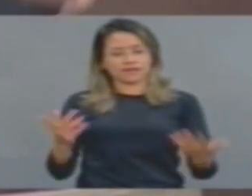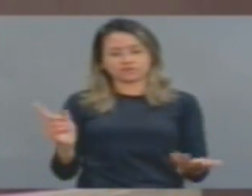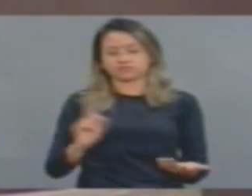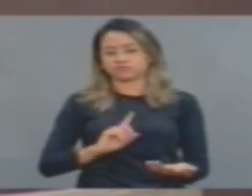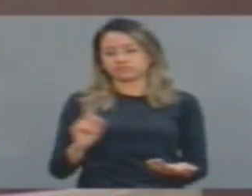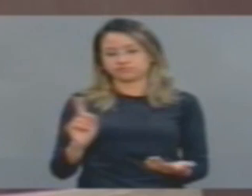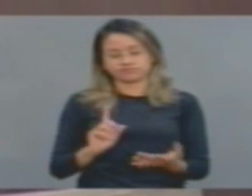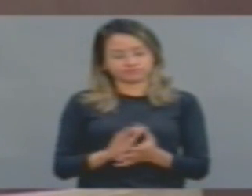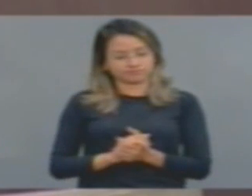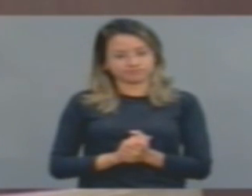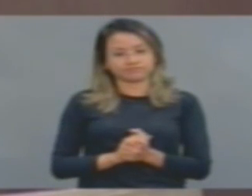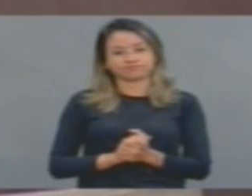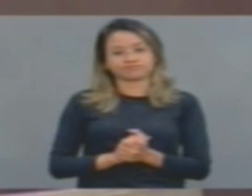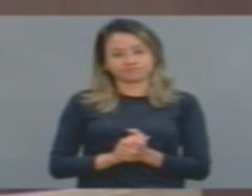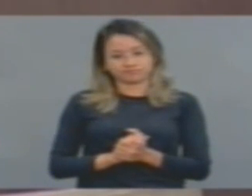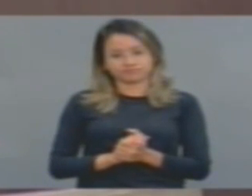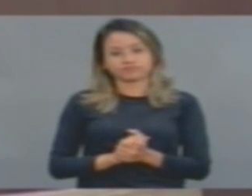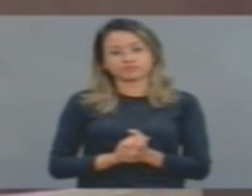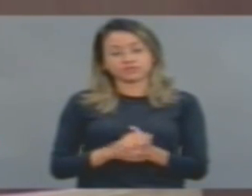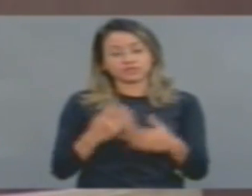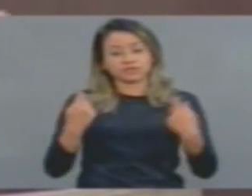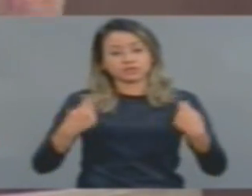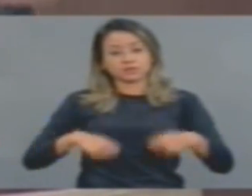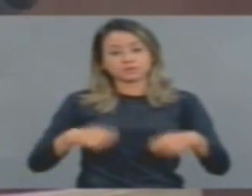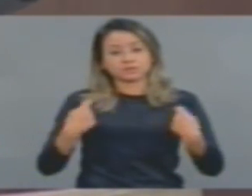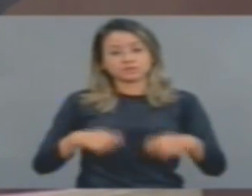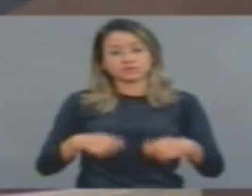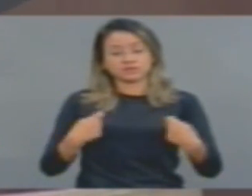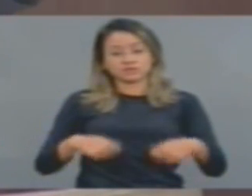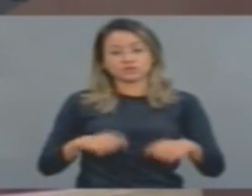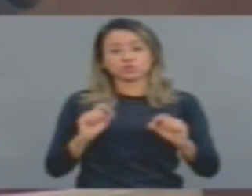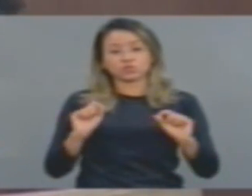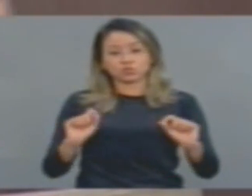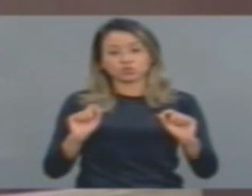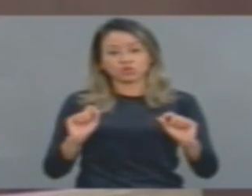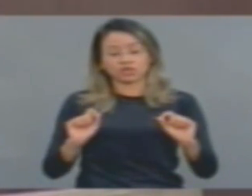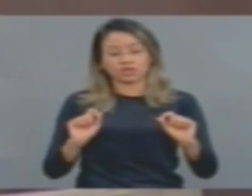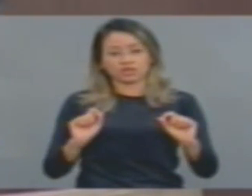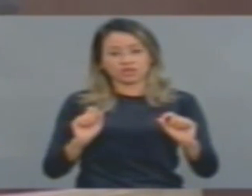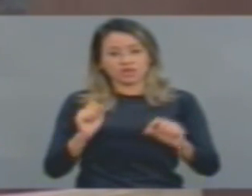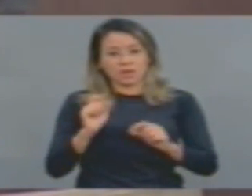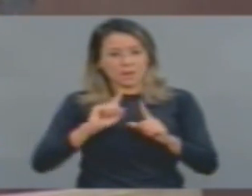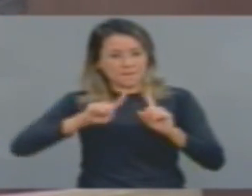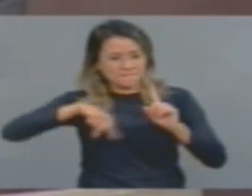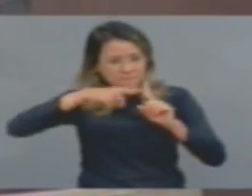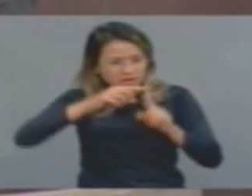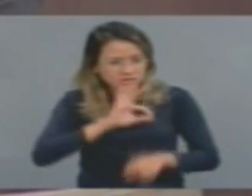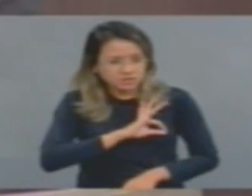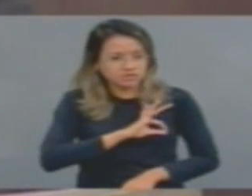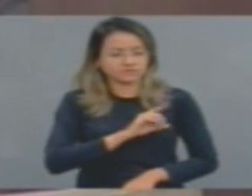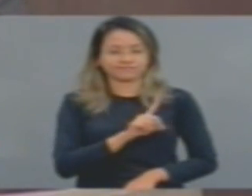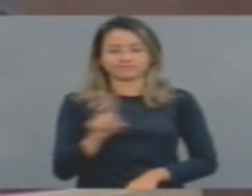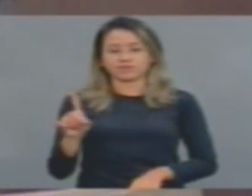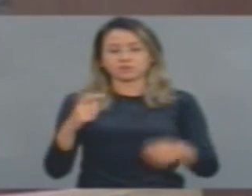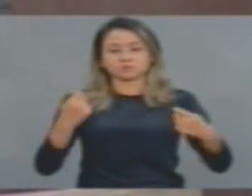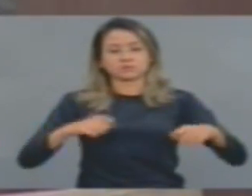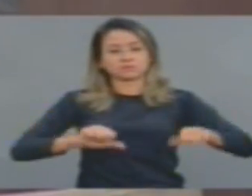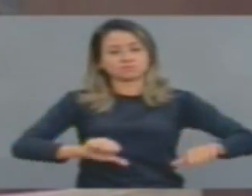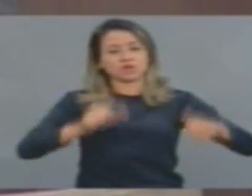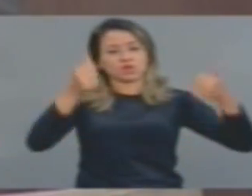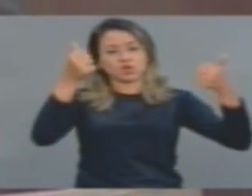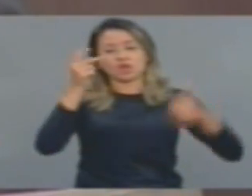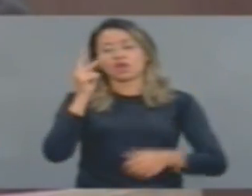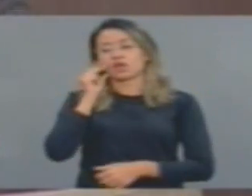de ampliarmos o quantitativo, mas melhorarmos essa Deputado Rosendo, atenção. quando puder, Heitor Ferrer.